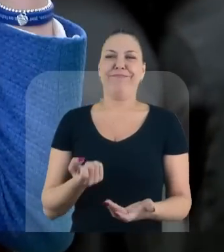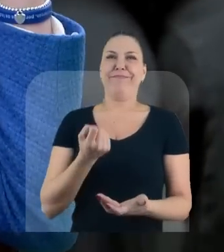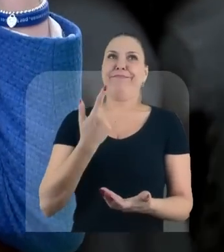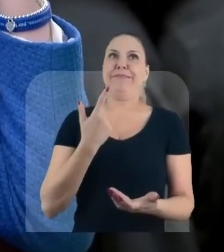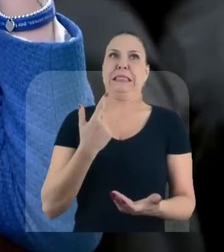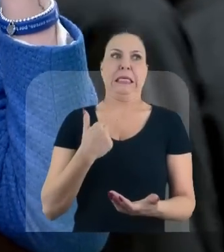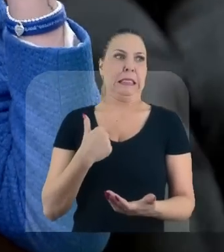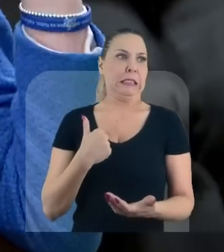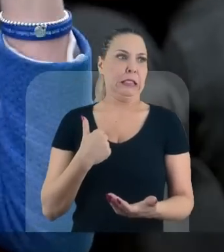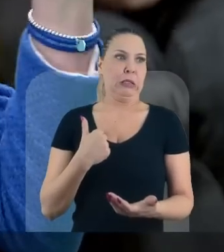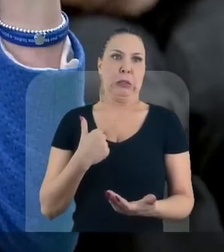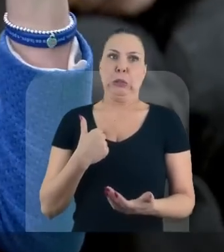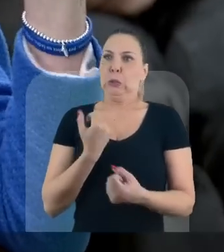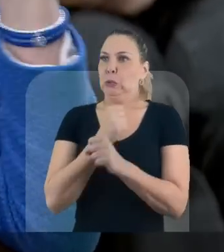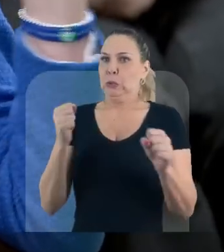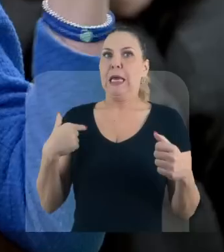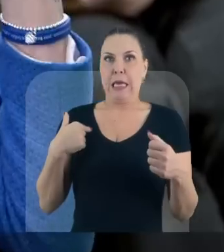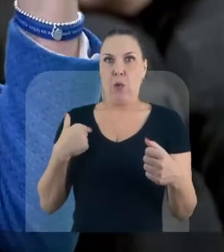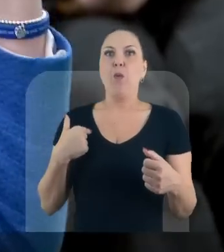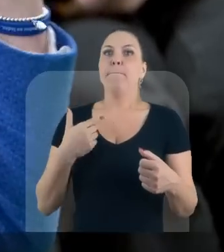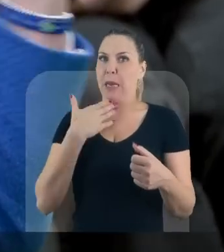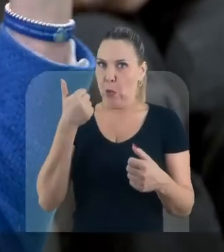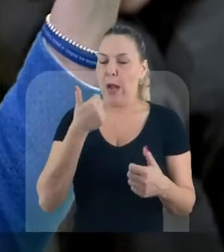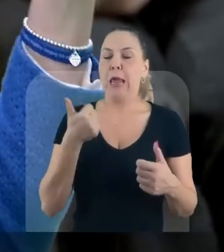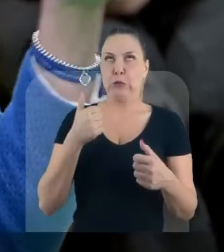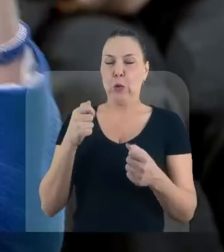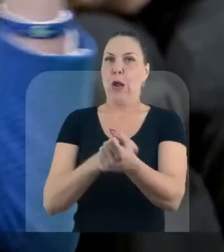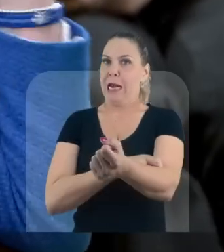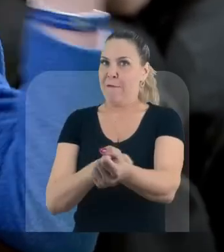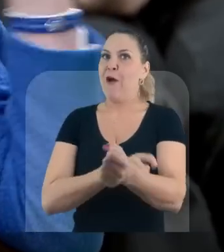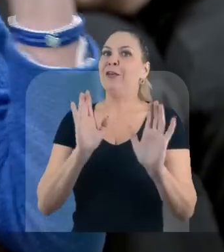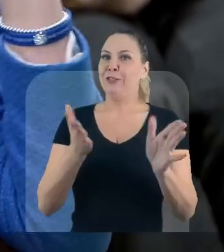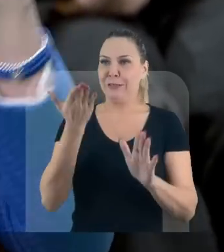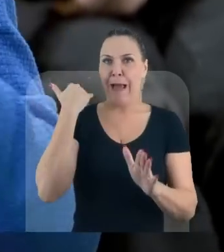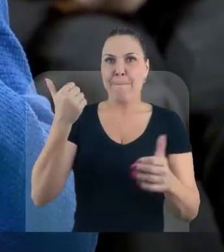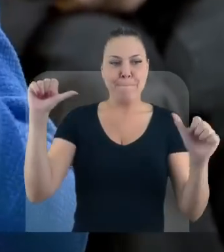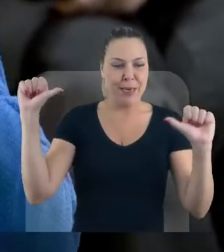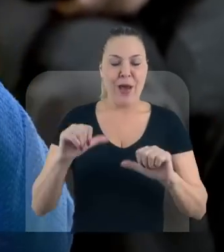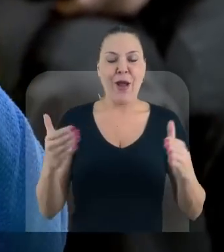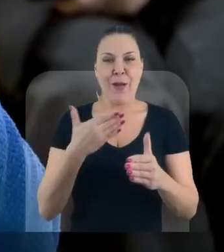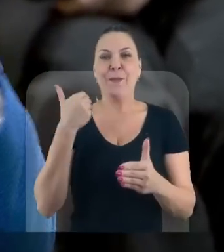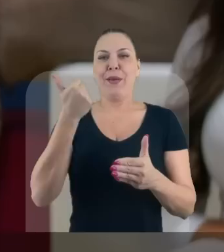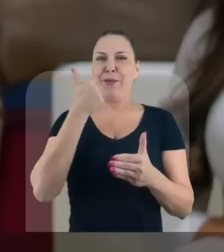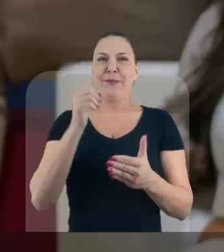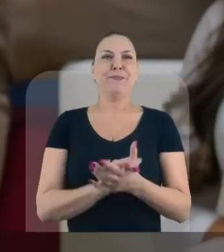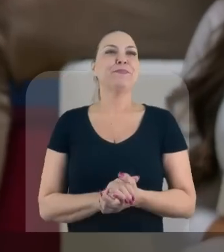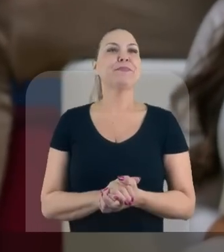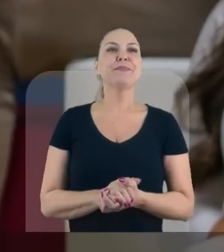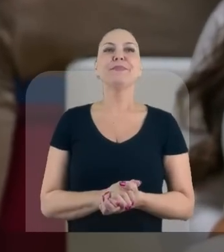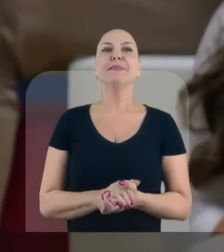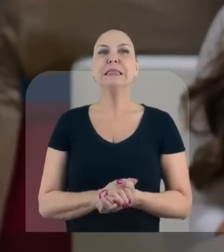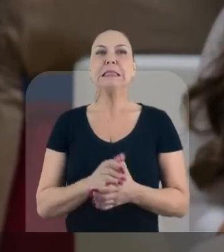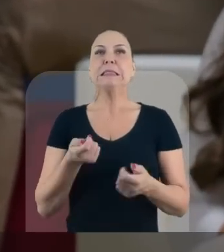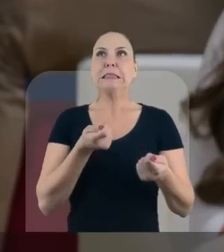Aí, gente, eu sou estourada, mas com a idade eu tô melhorando. Já fui muito mais. E no Morning também